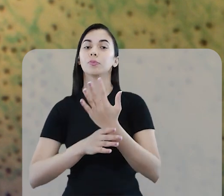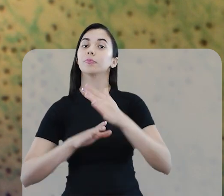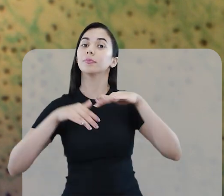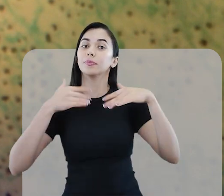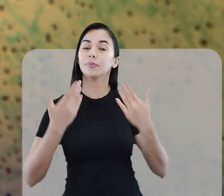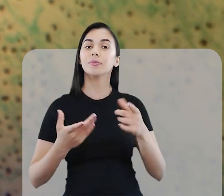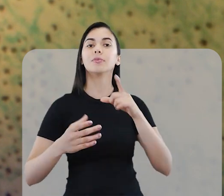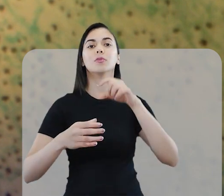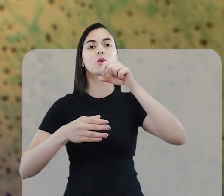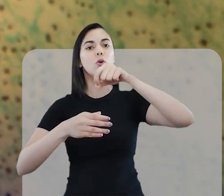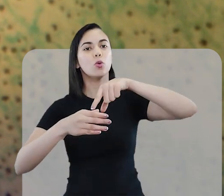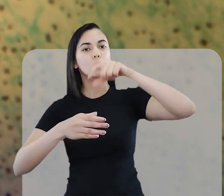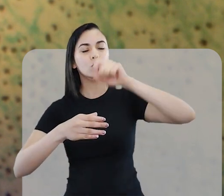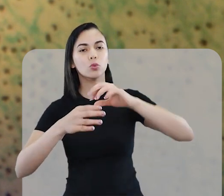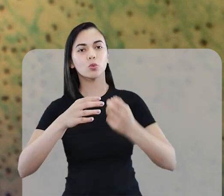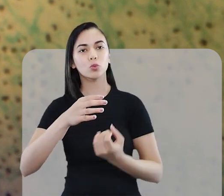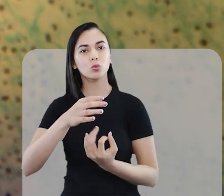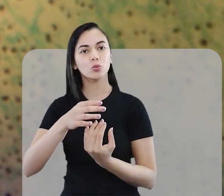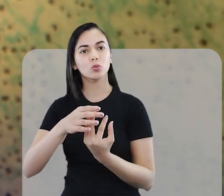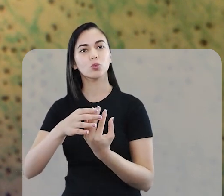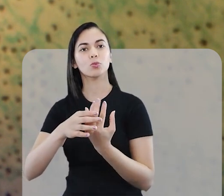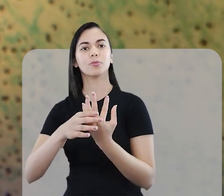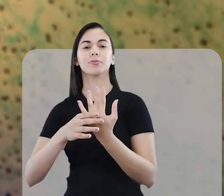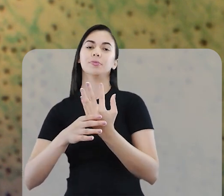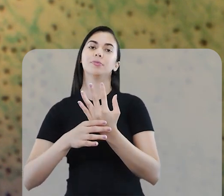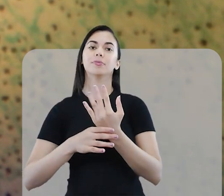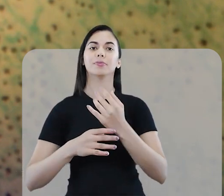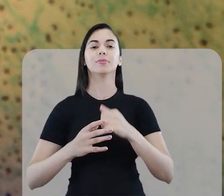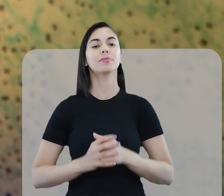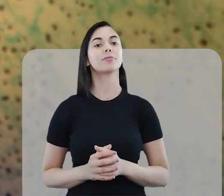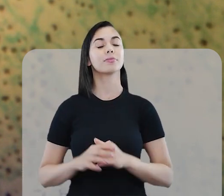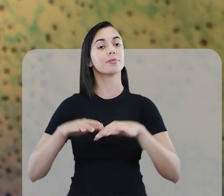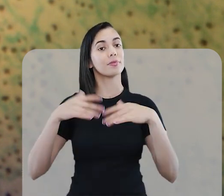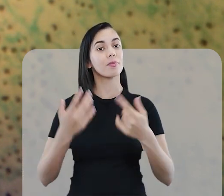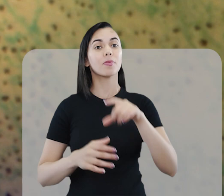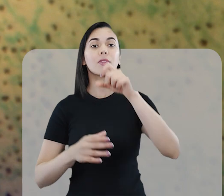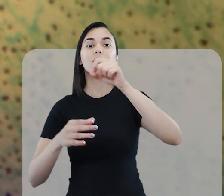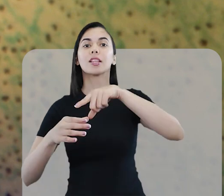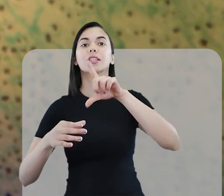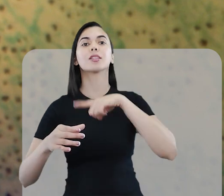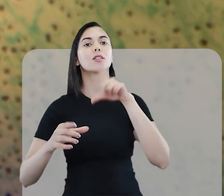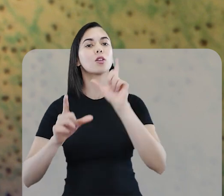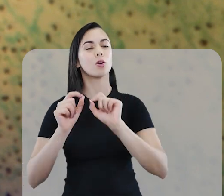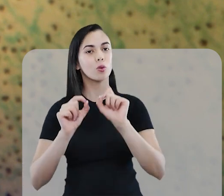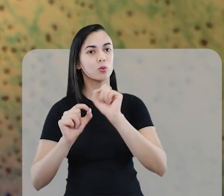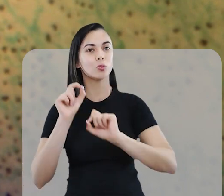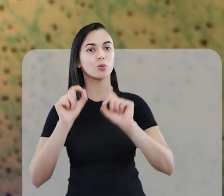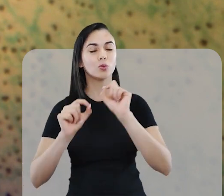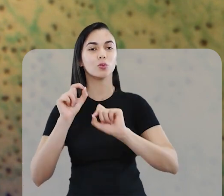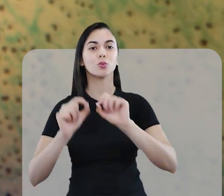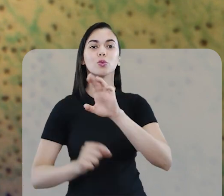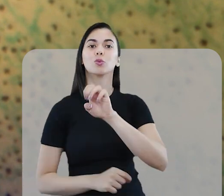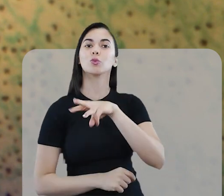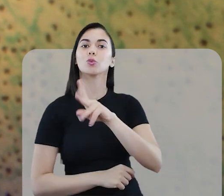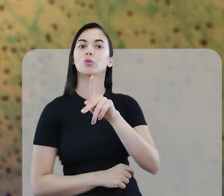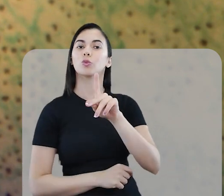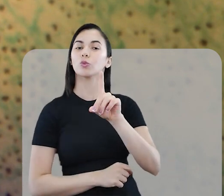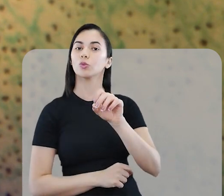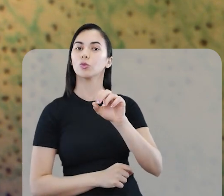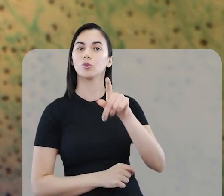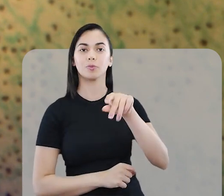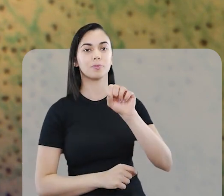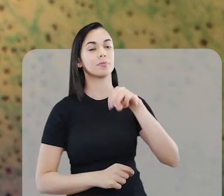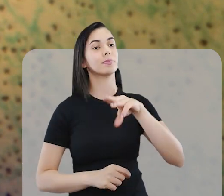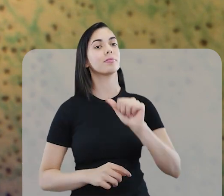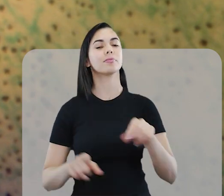da germinação do embrião que está ali presente na semente. A semente possui o tecido nutritivo, o endosperma, nós também temos a